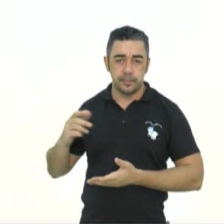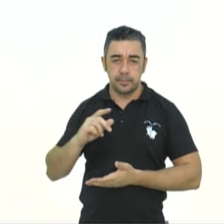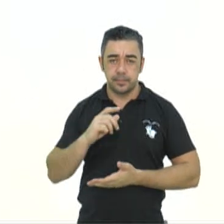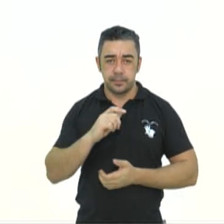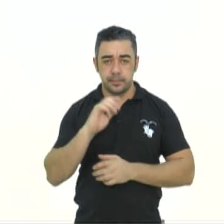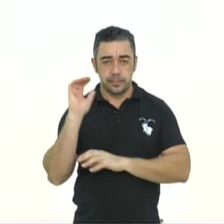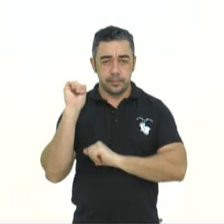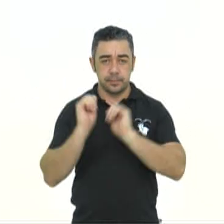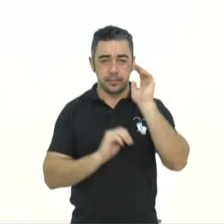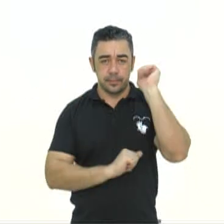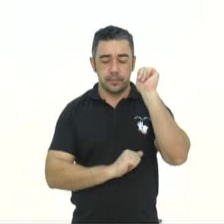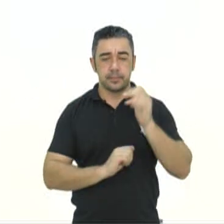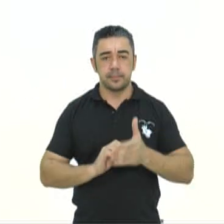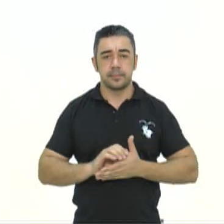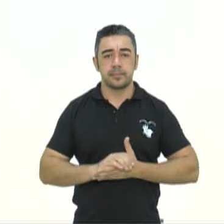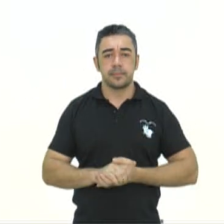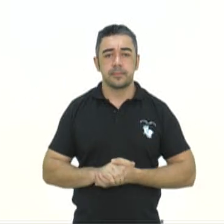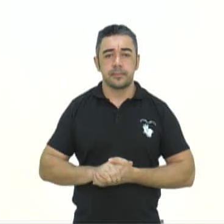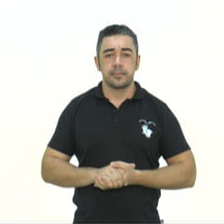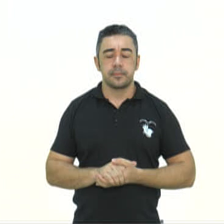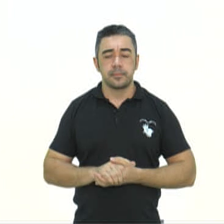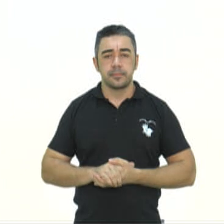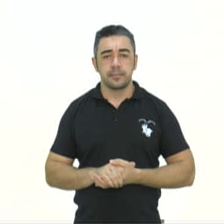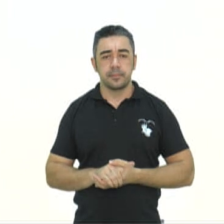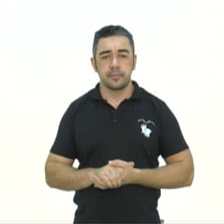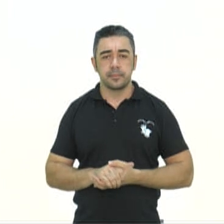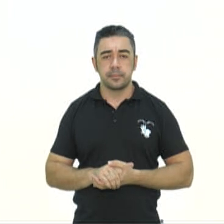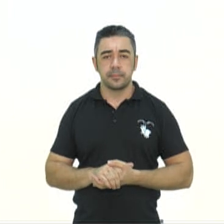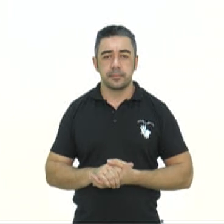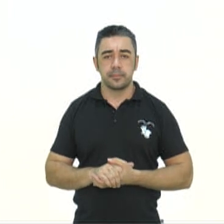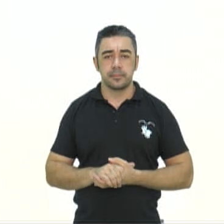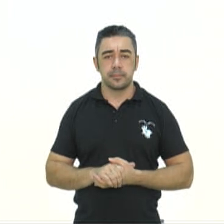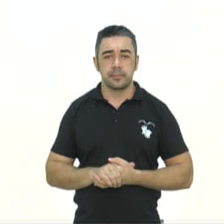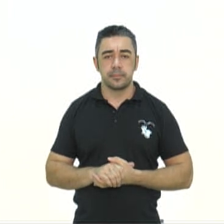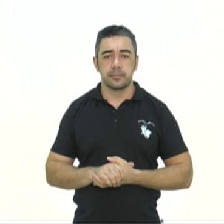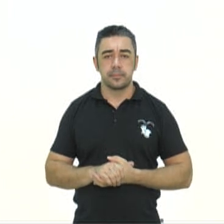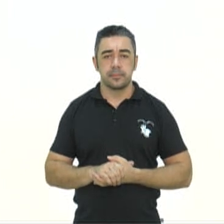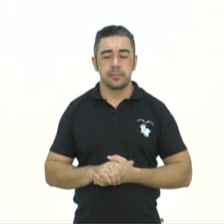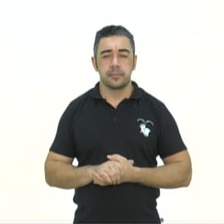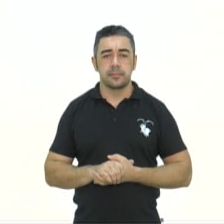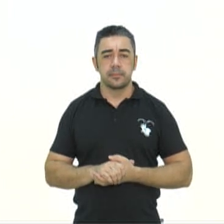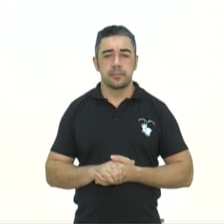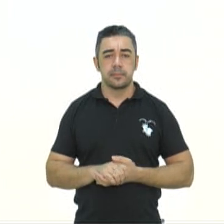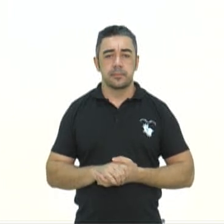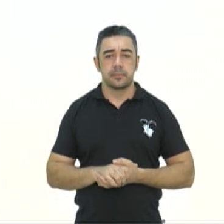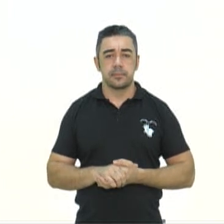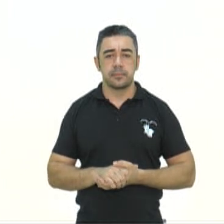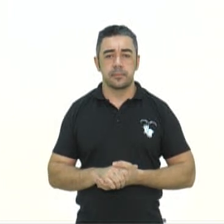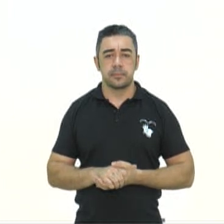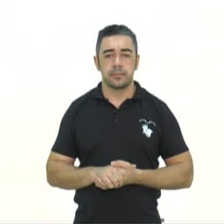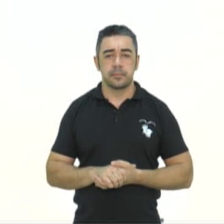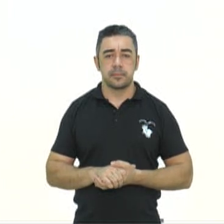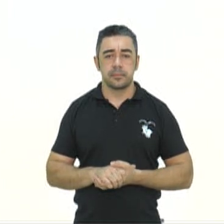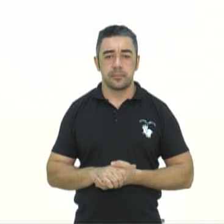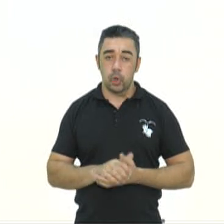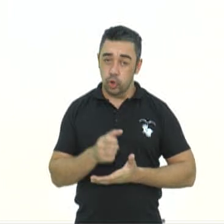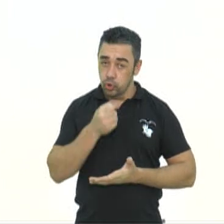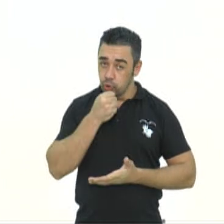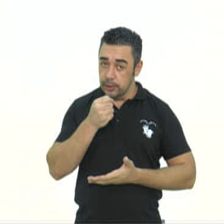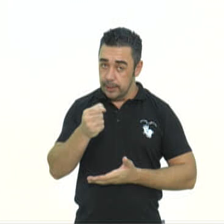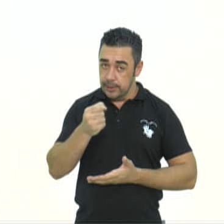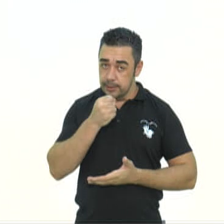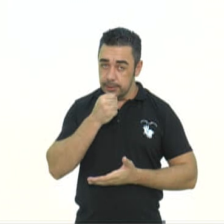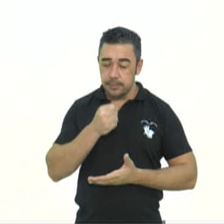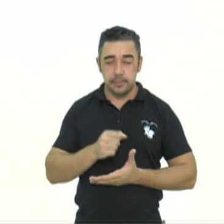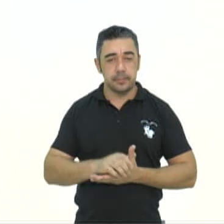Garcia Marques foi um importante cuentista, novelista, periodista, jornalista